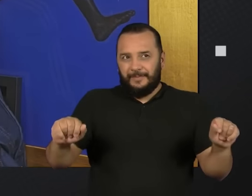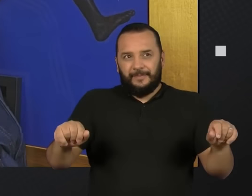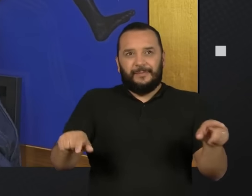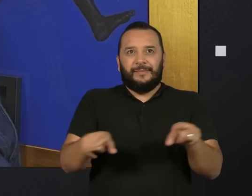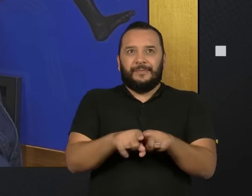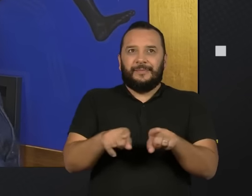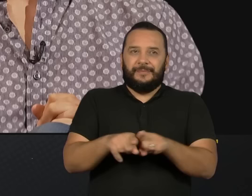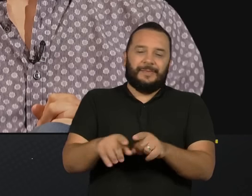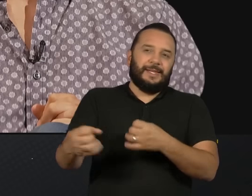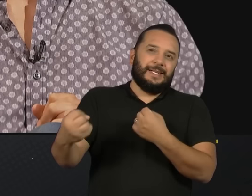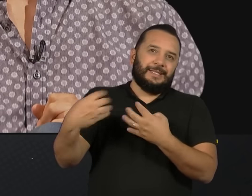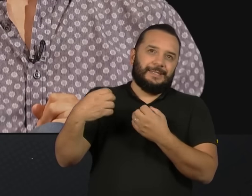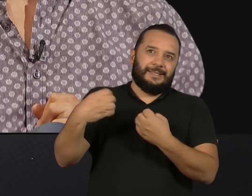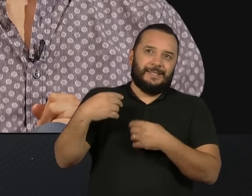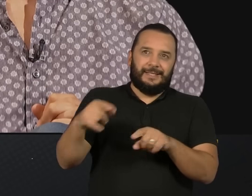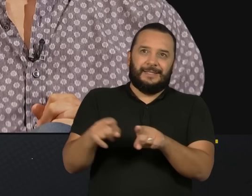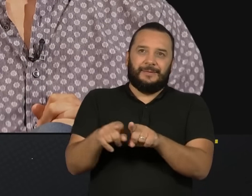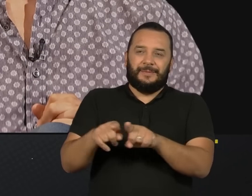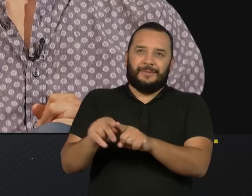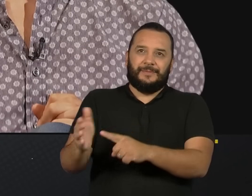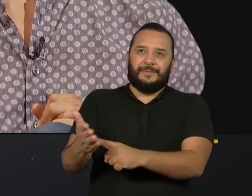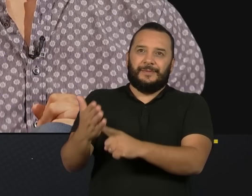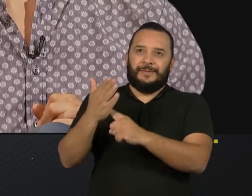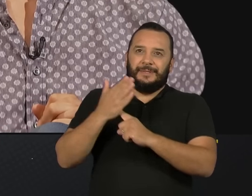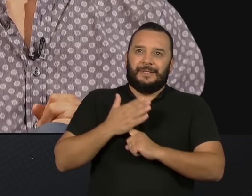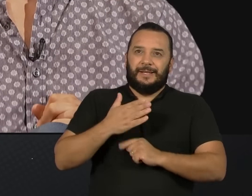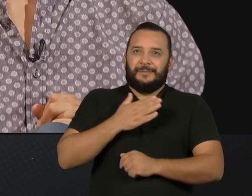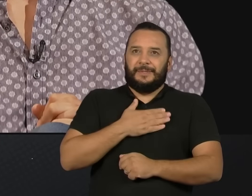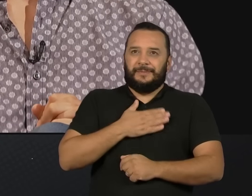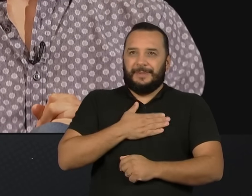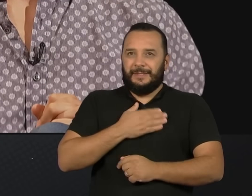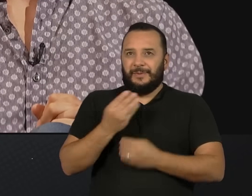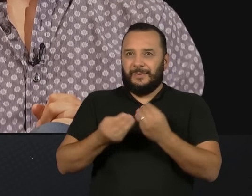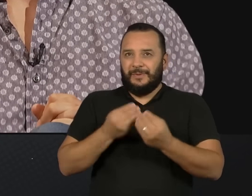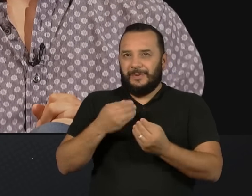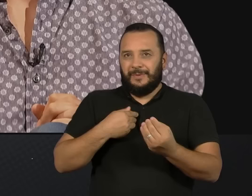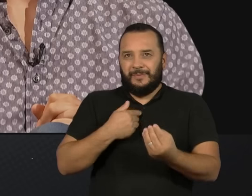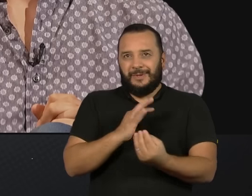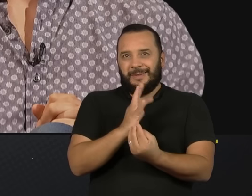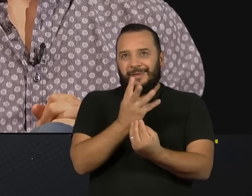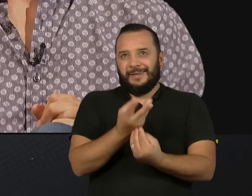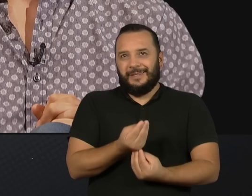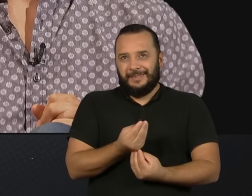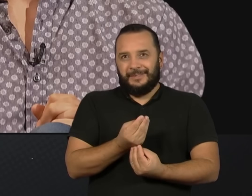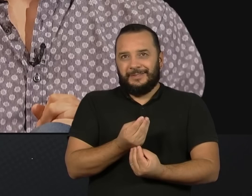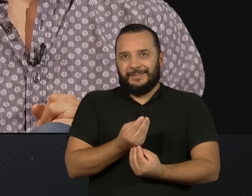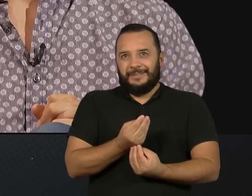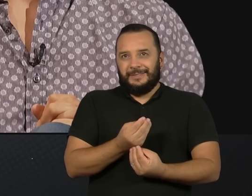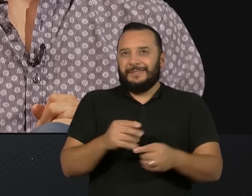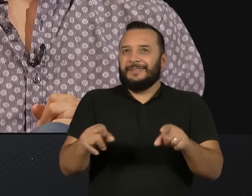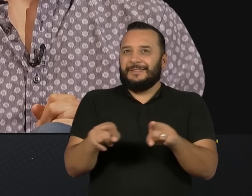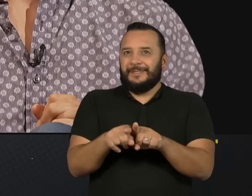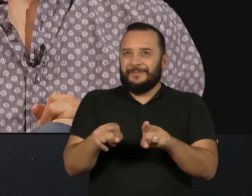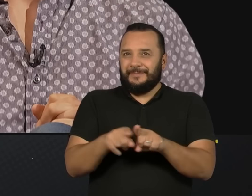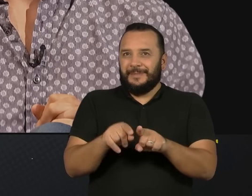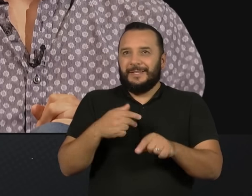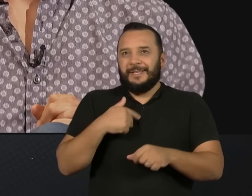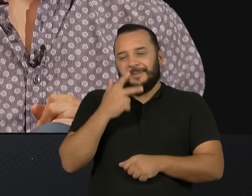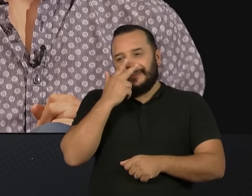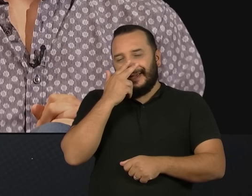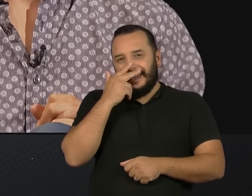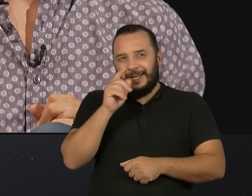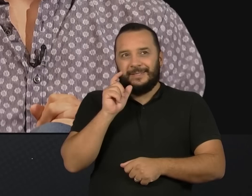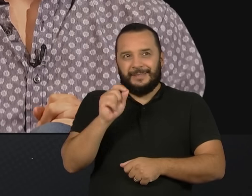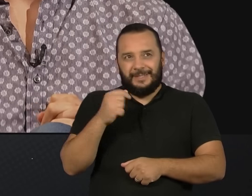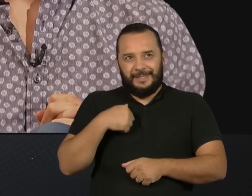me ensinar um outro lugar da arte, de me presentear com